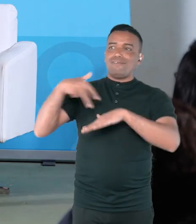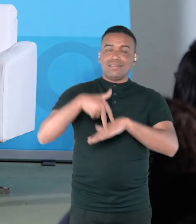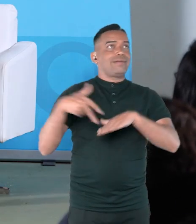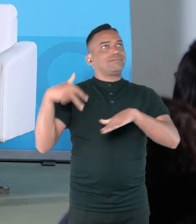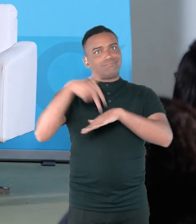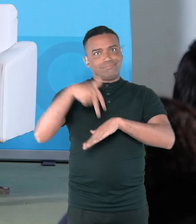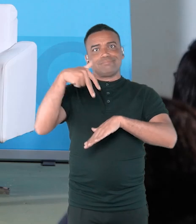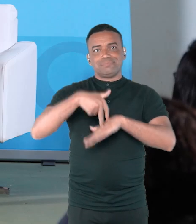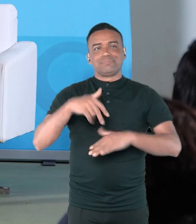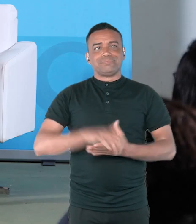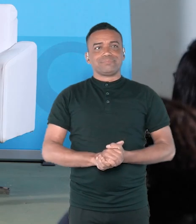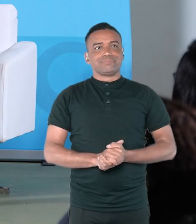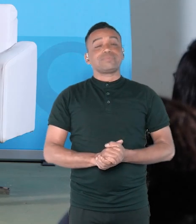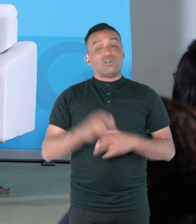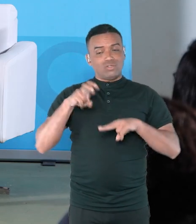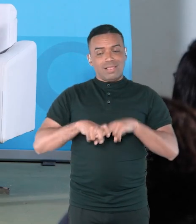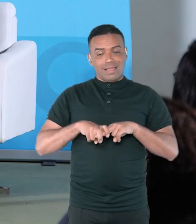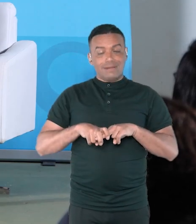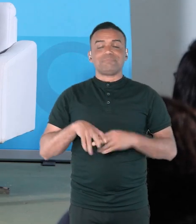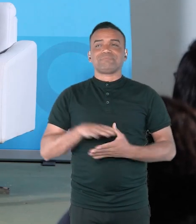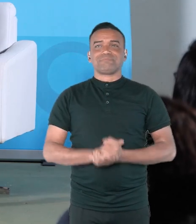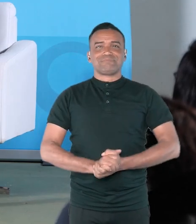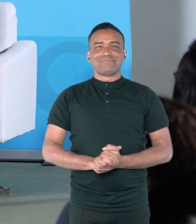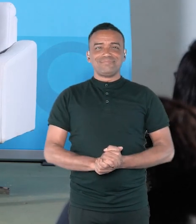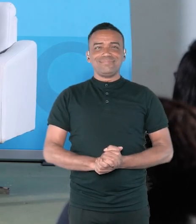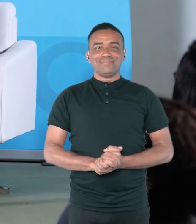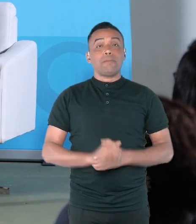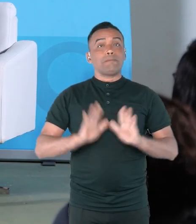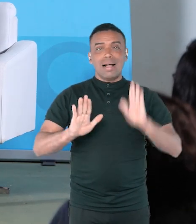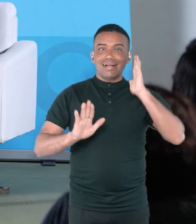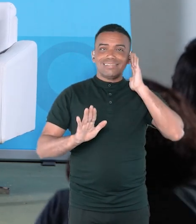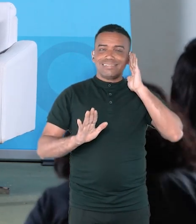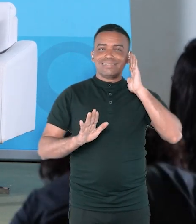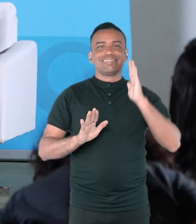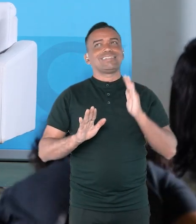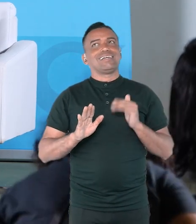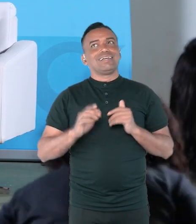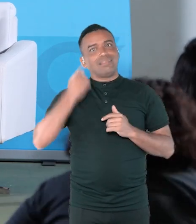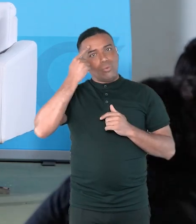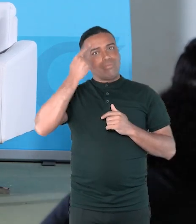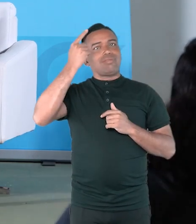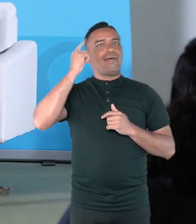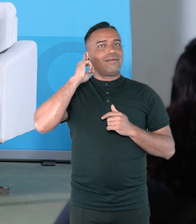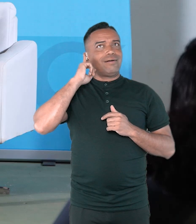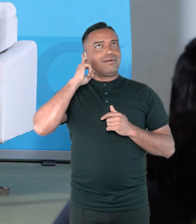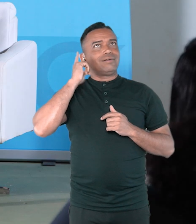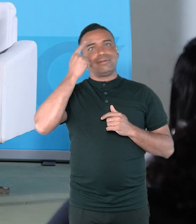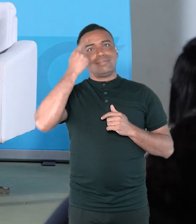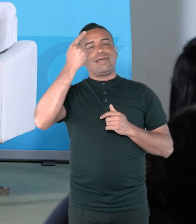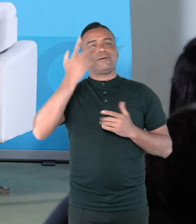levantei várias vezes. Já quase levantei. Não, mas deixa eu sentar primeiro. Mas é que essa